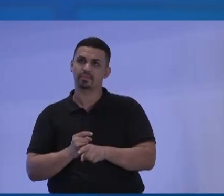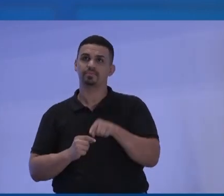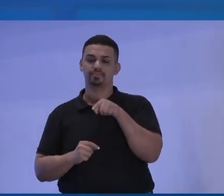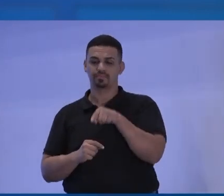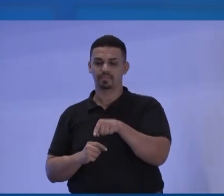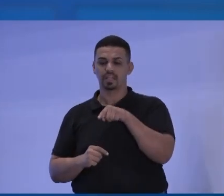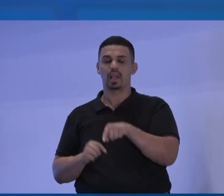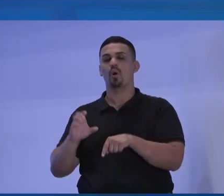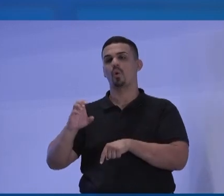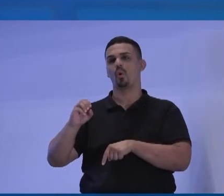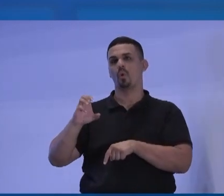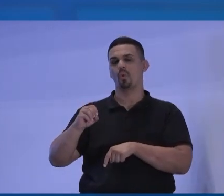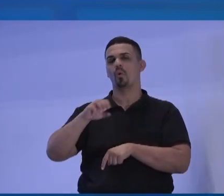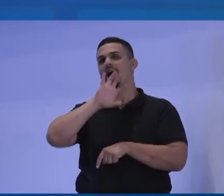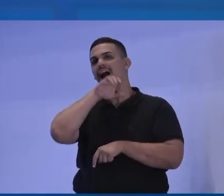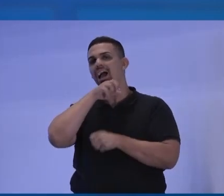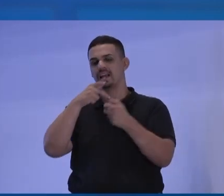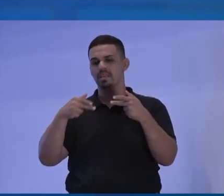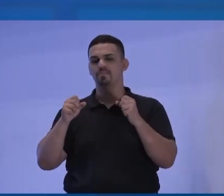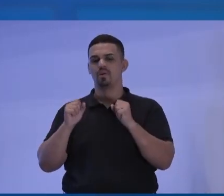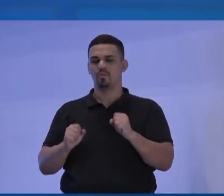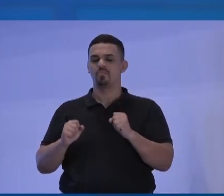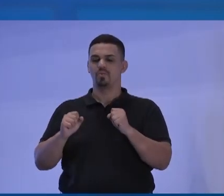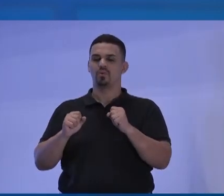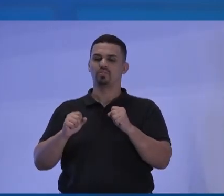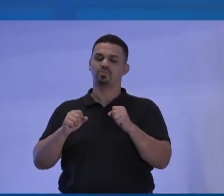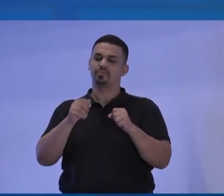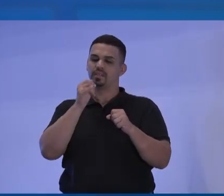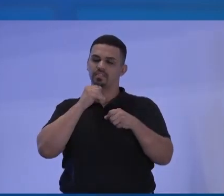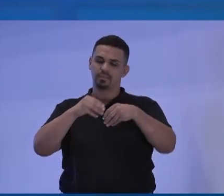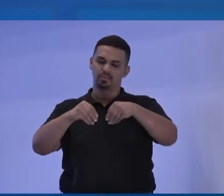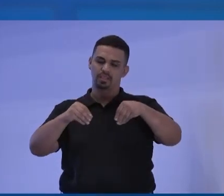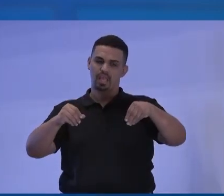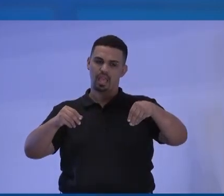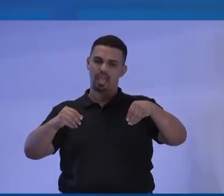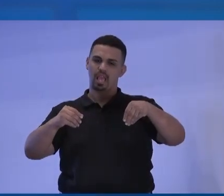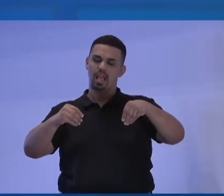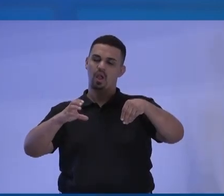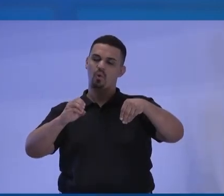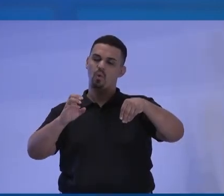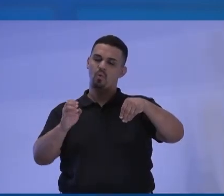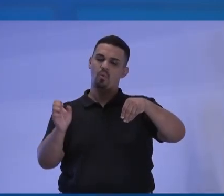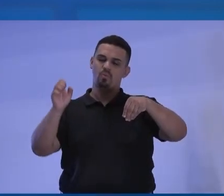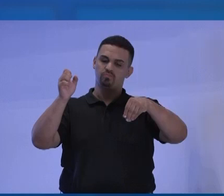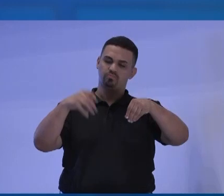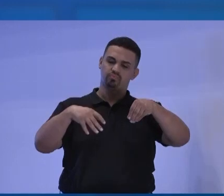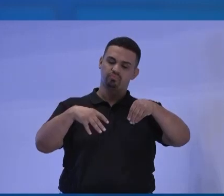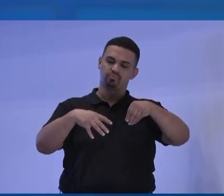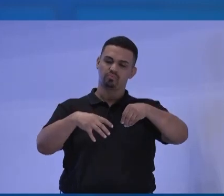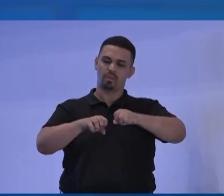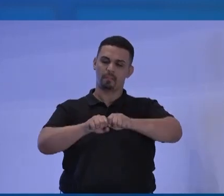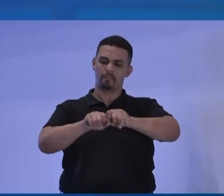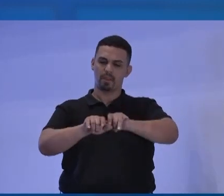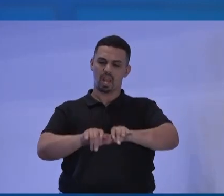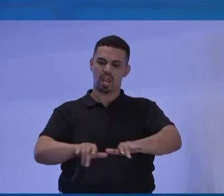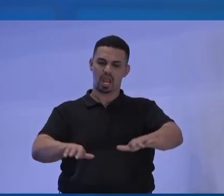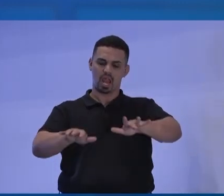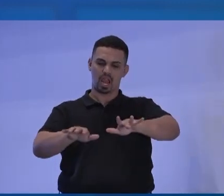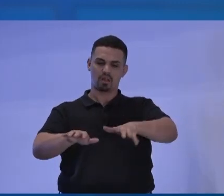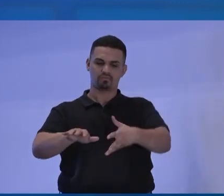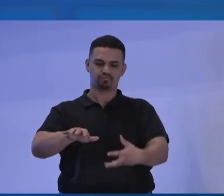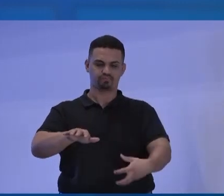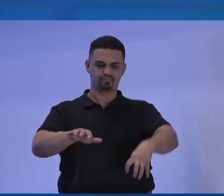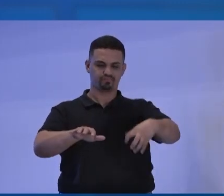animais podem contaminar o solo e a água, e o micobactério, nesses ambientes, ele consegue ficar viável